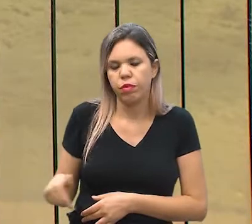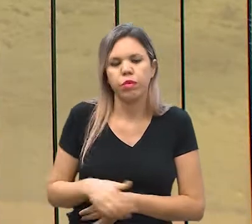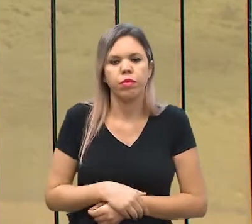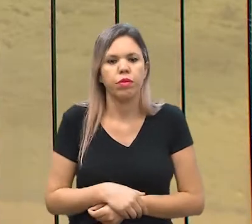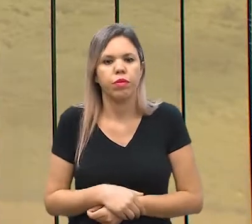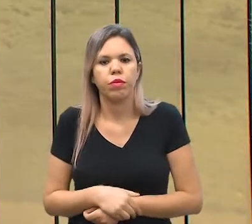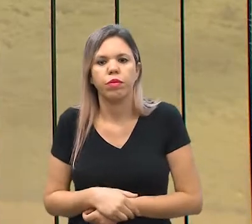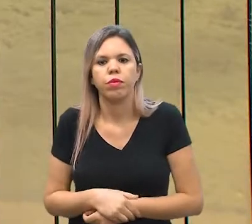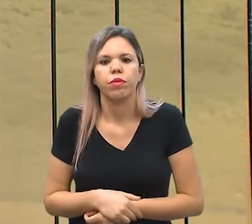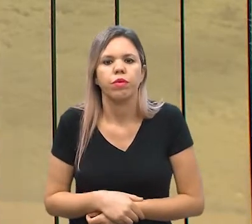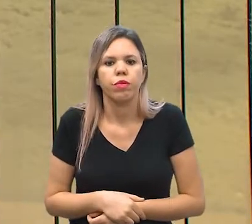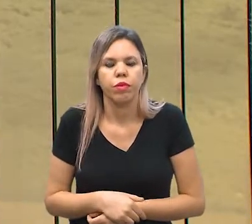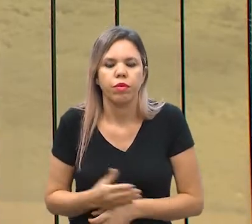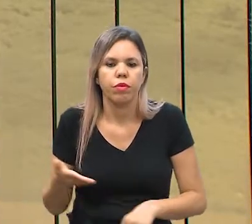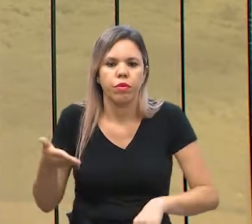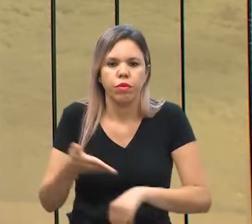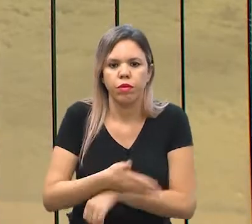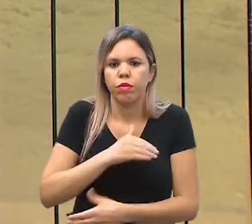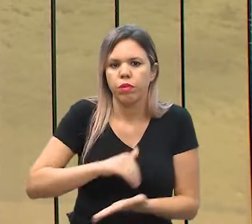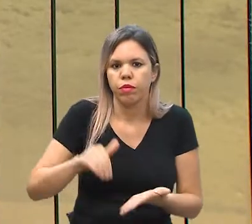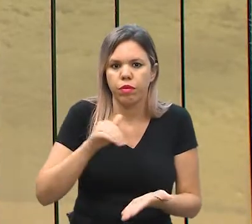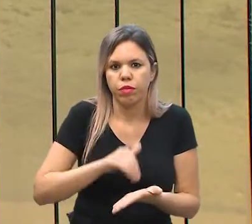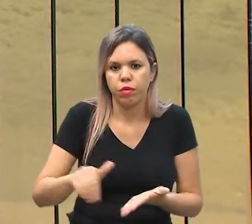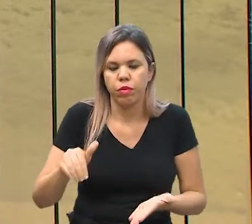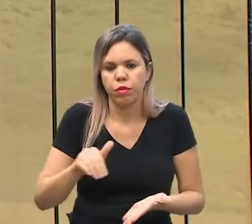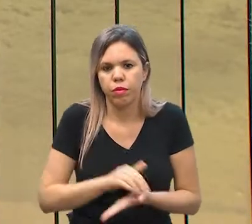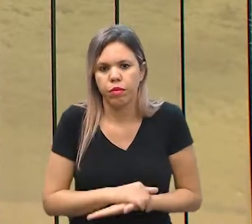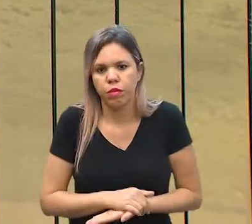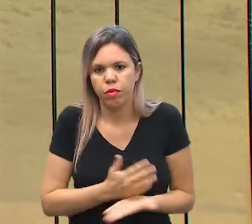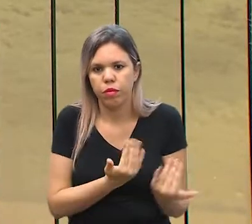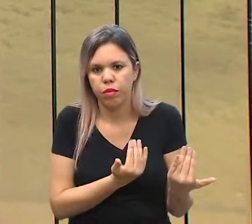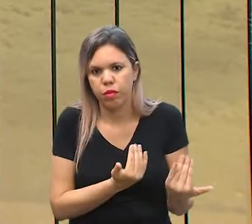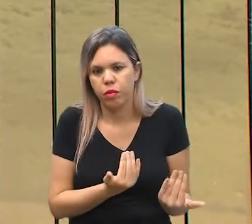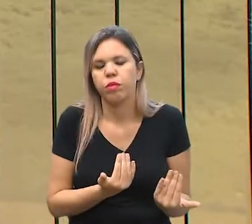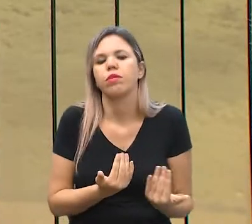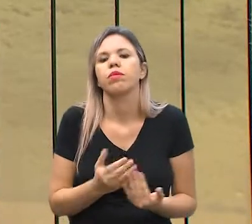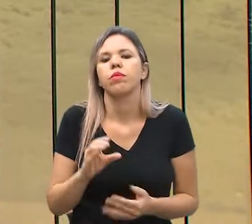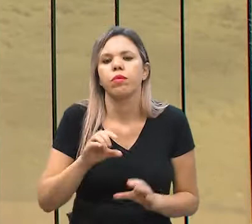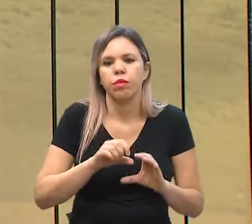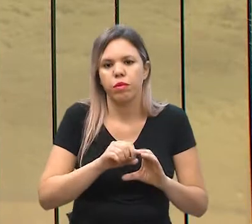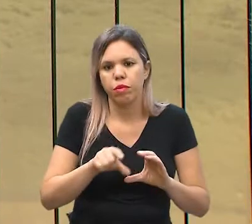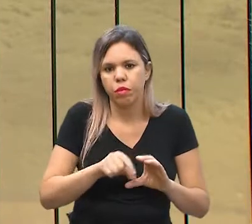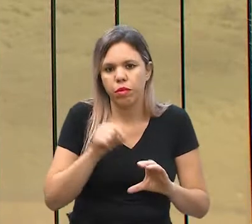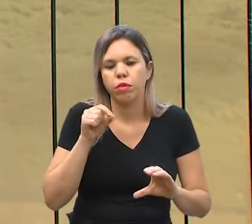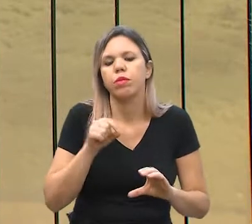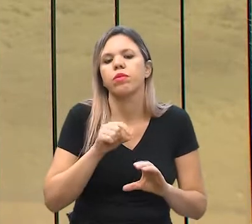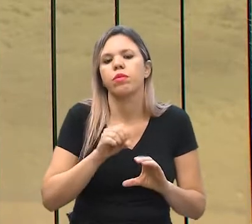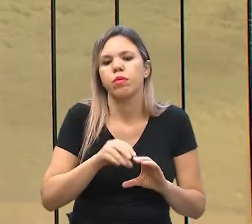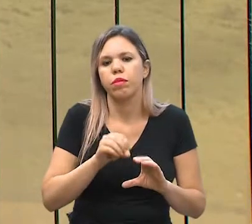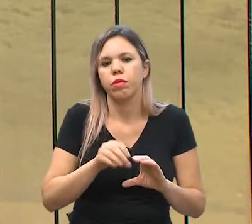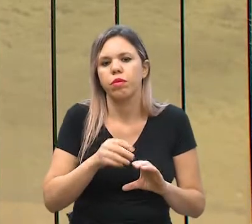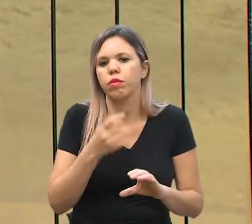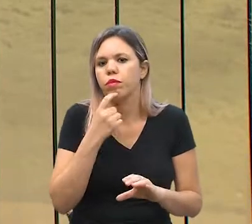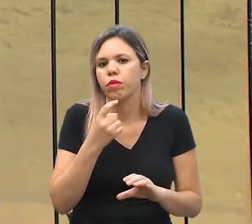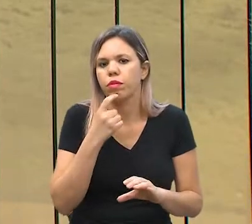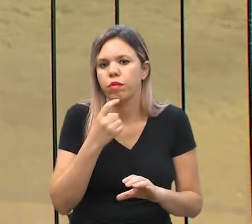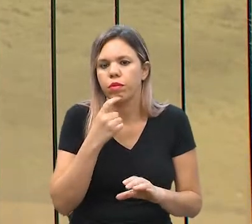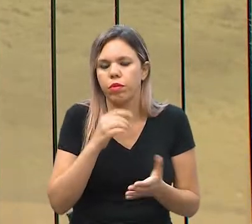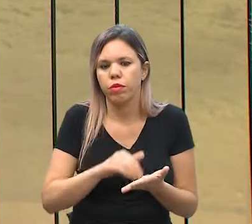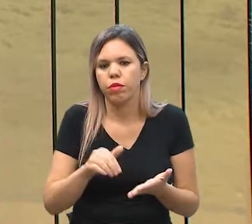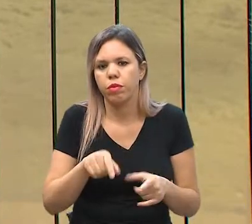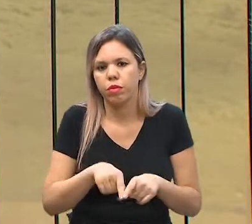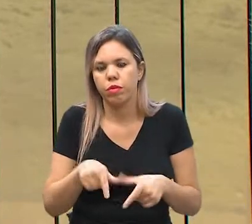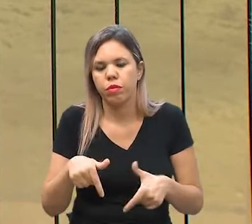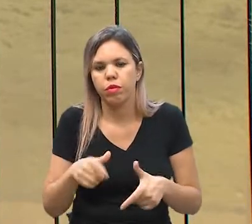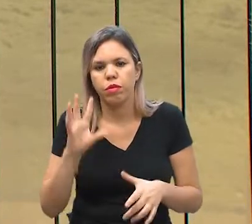2017 eu me tornei secretária de Juventude do PT Campinas, aí as discussões começaram a se aprofundar, entendi um